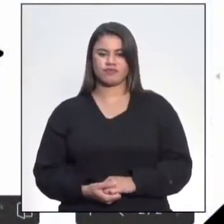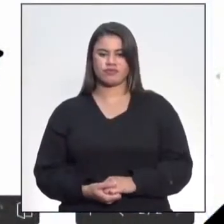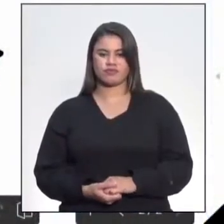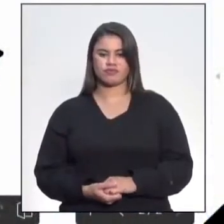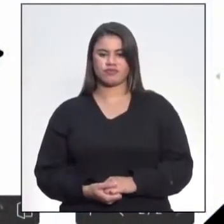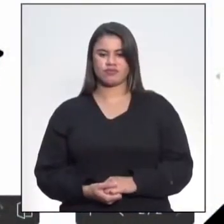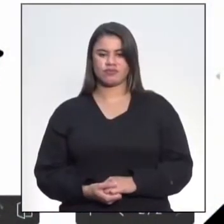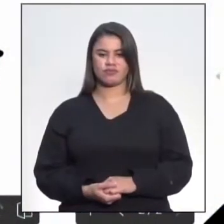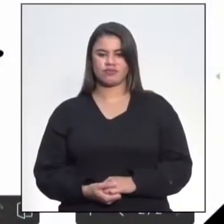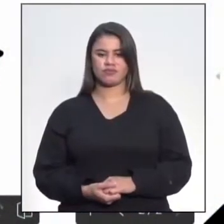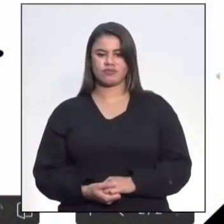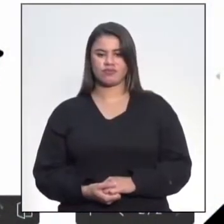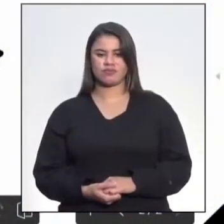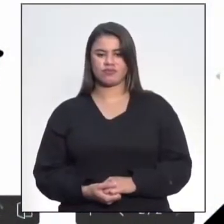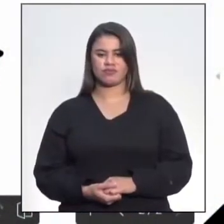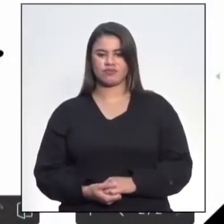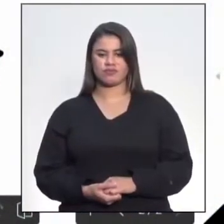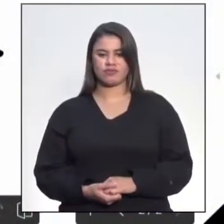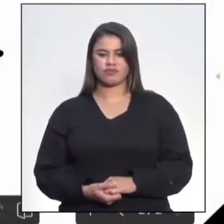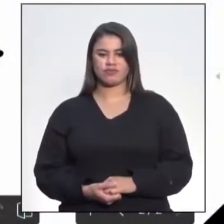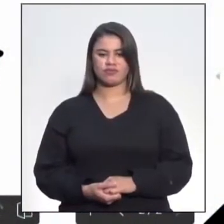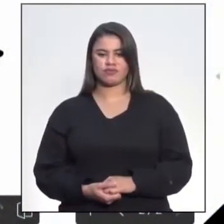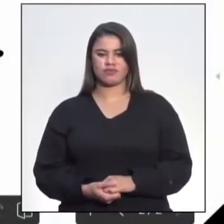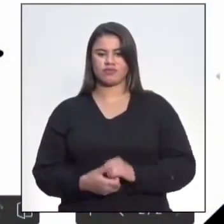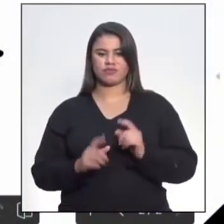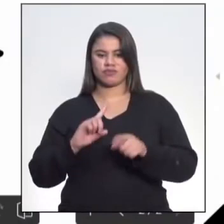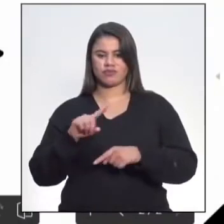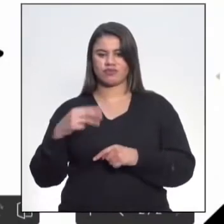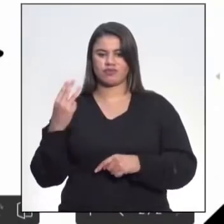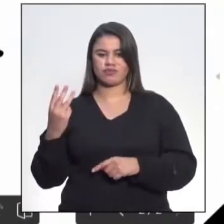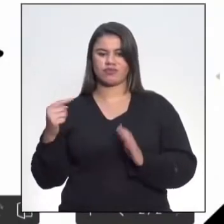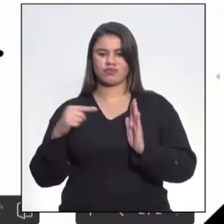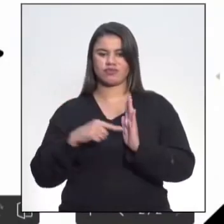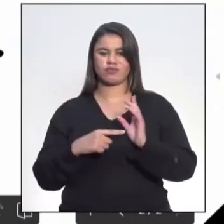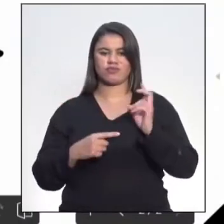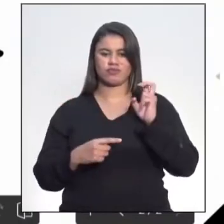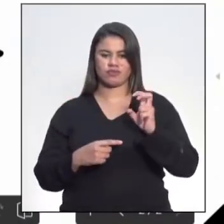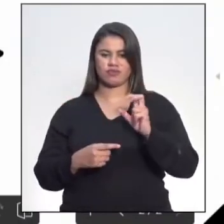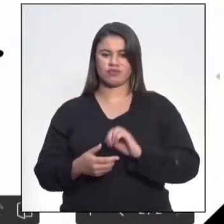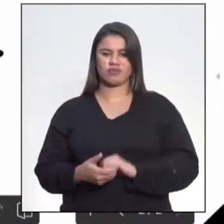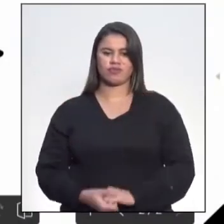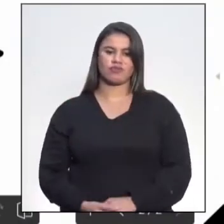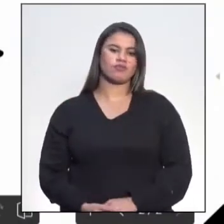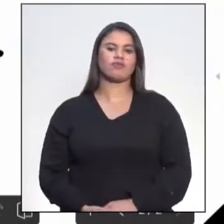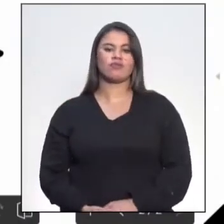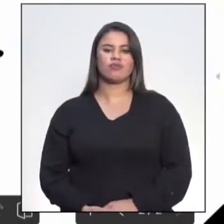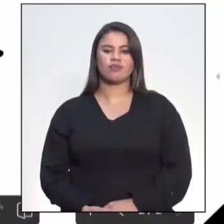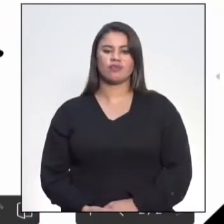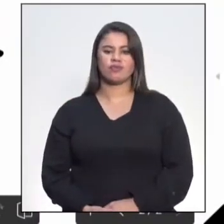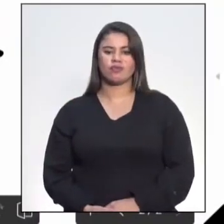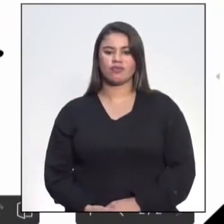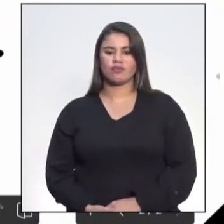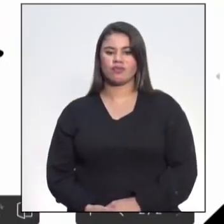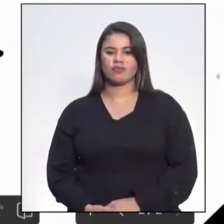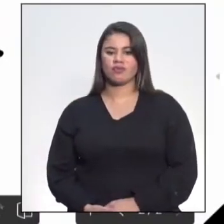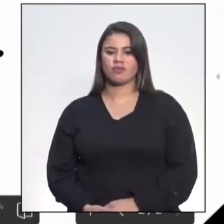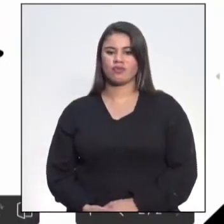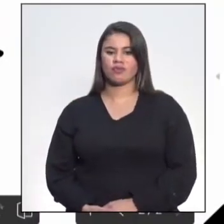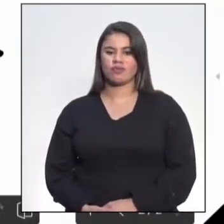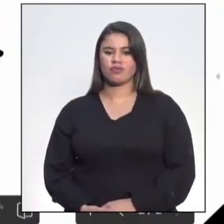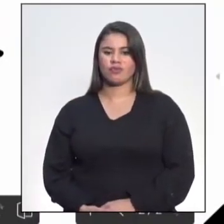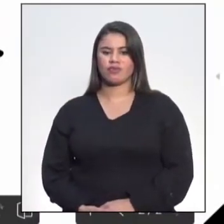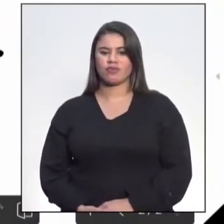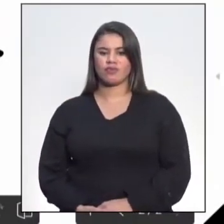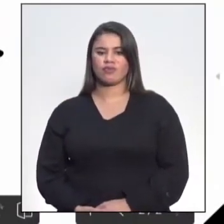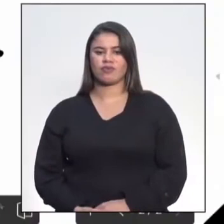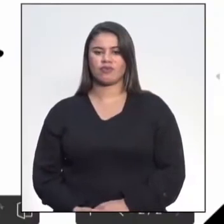Tá, aqui, ó. Depois, o número 3 com o 5. Você pode fazer tracejado na sua casa. Eu não consigo fazer nessa lousa, mas ficaria mais